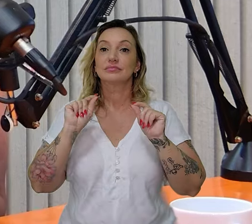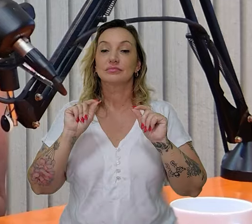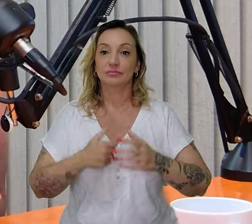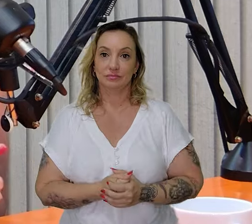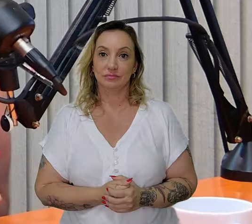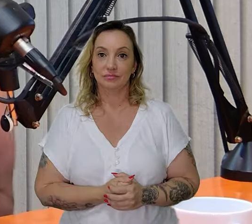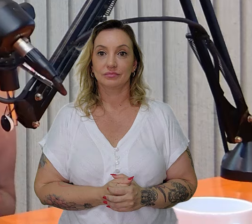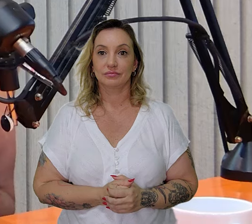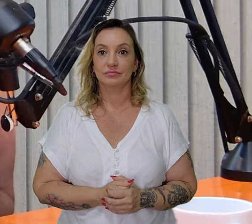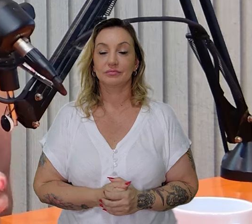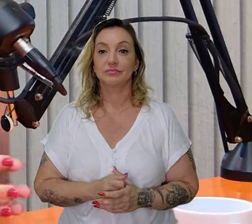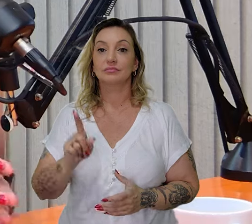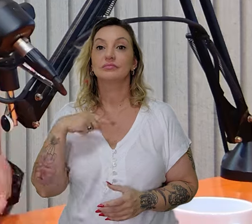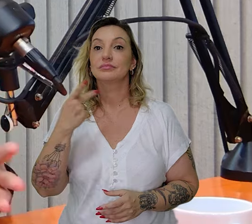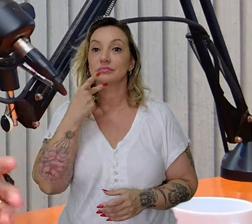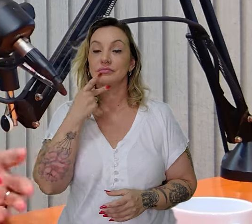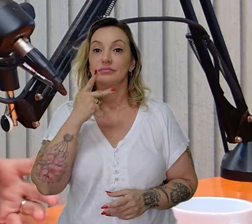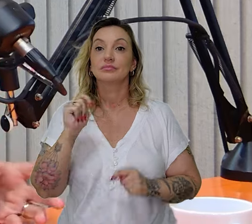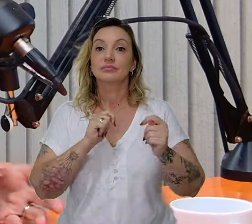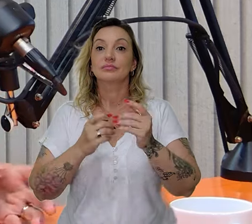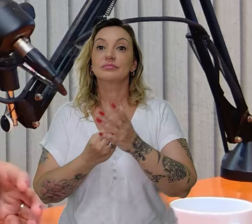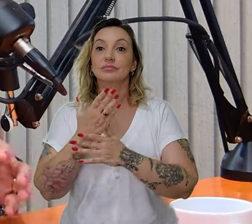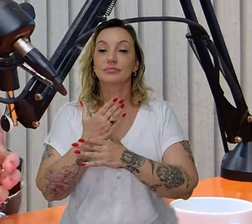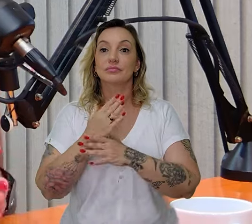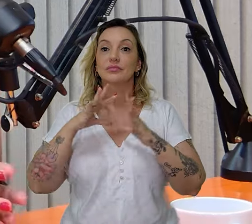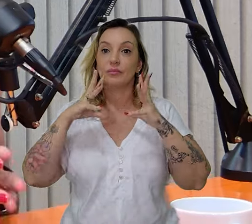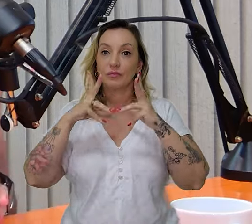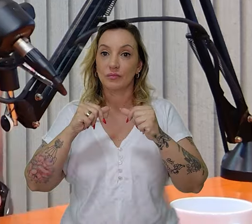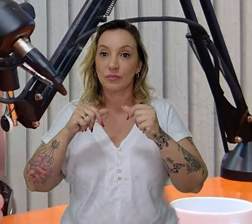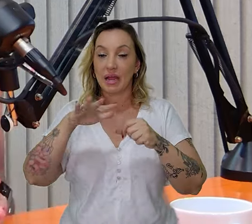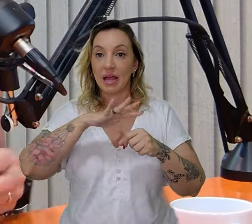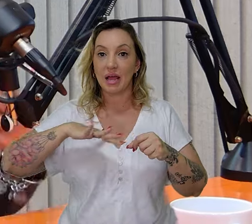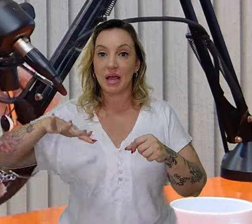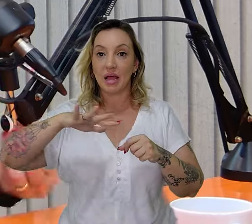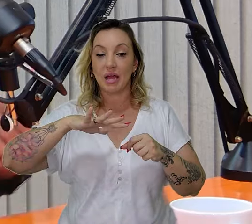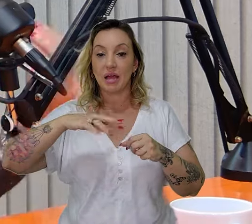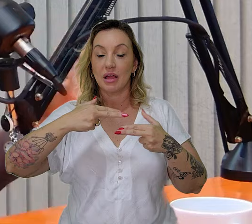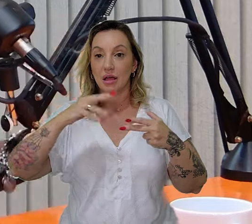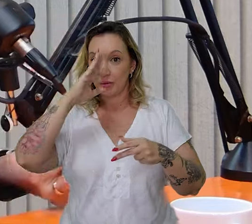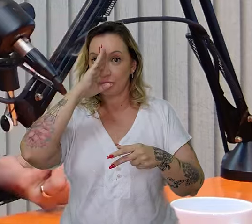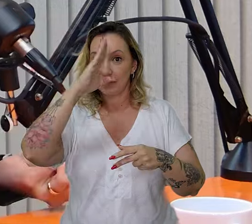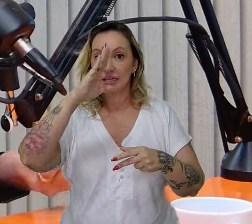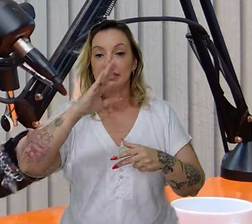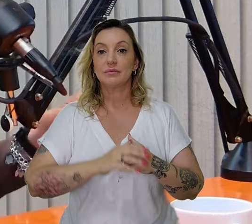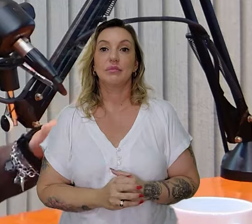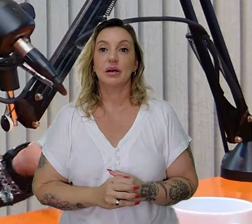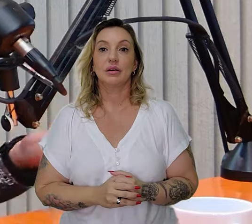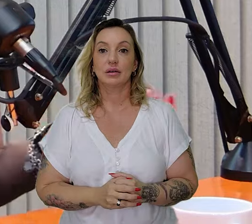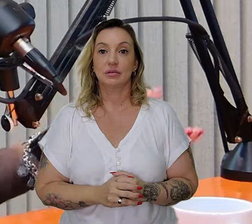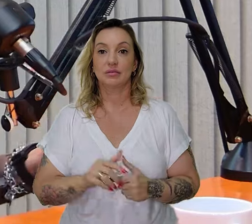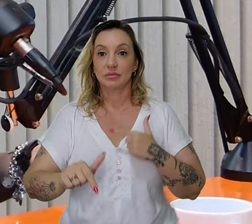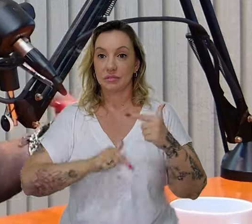economia eh a gente fala que economia criativa é toda a área cujo insumo principal